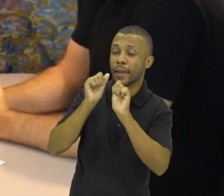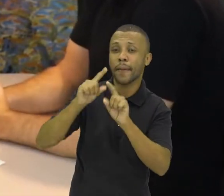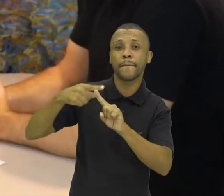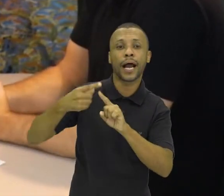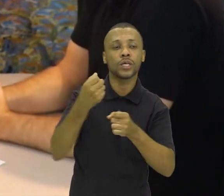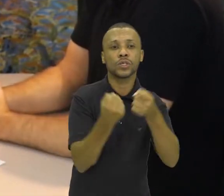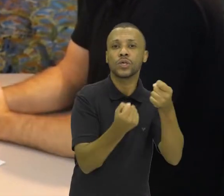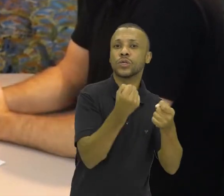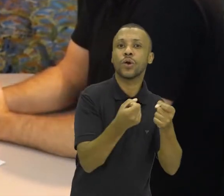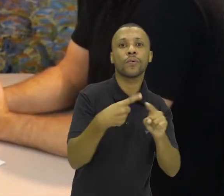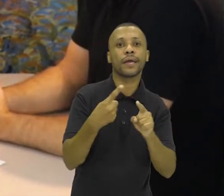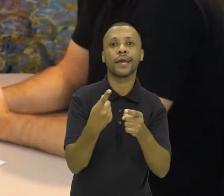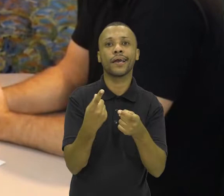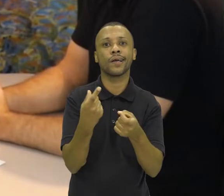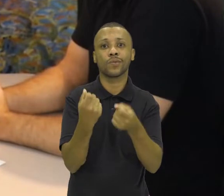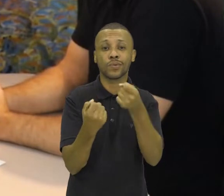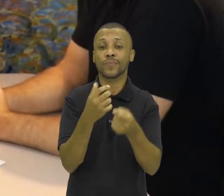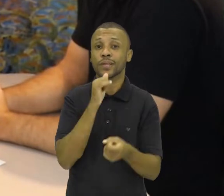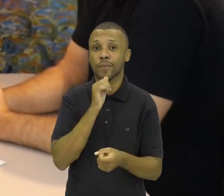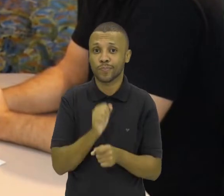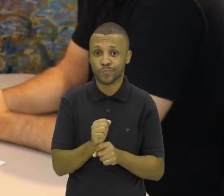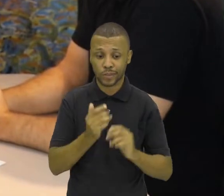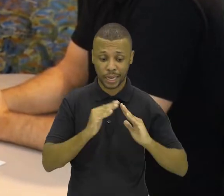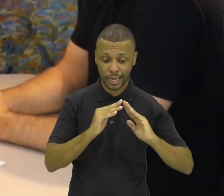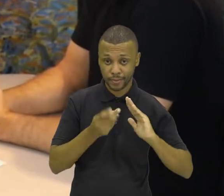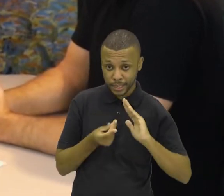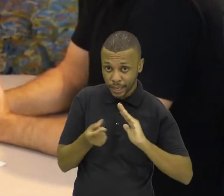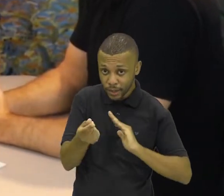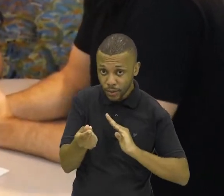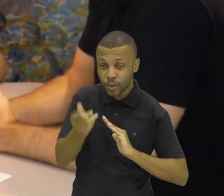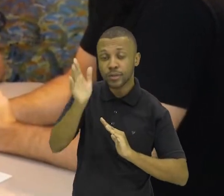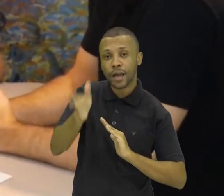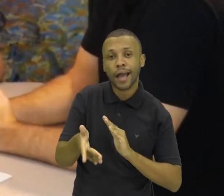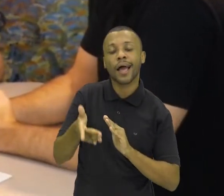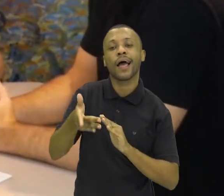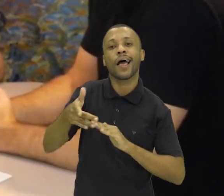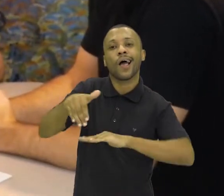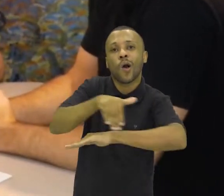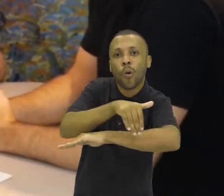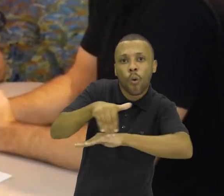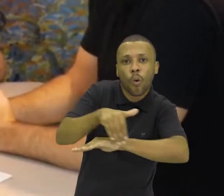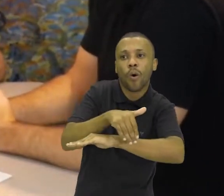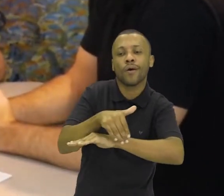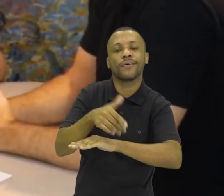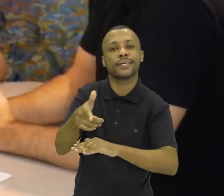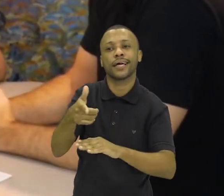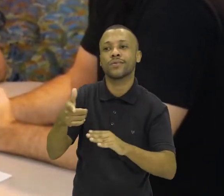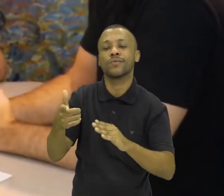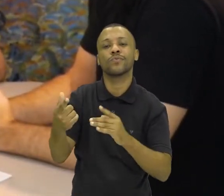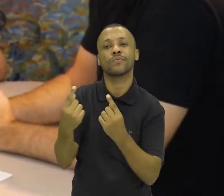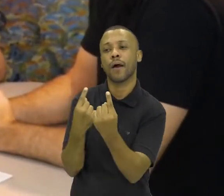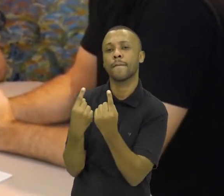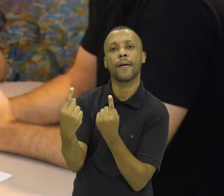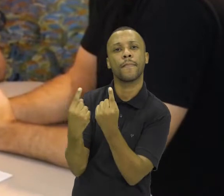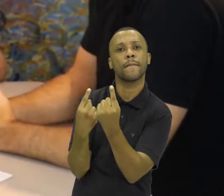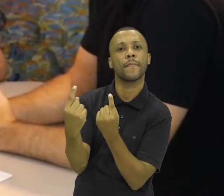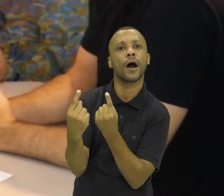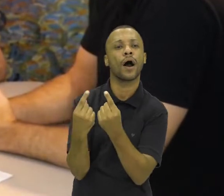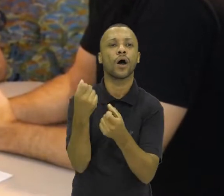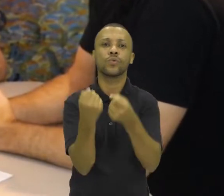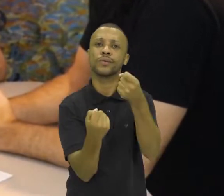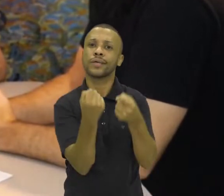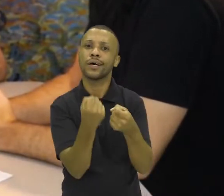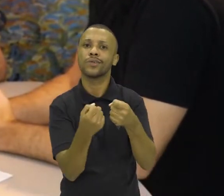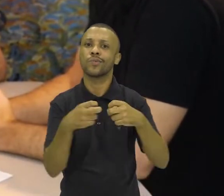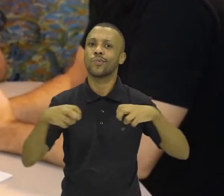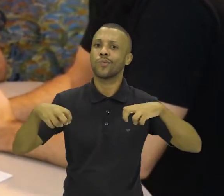trânsito, se botou o pé para fora de casa, você está no trânsito. Atravessou a rua, você está no trânsito. Pegou uma bicicleta, você está